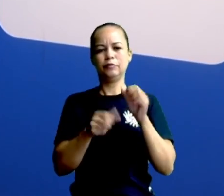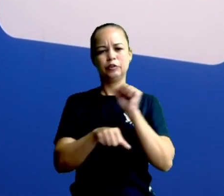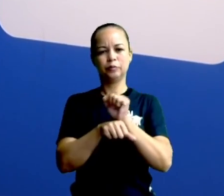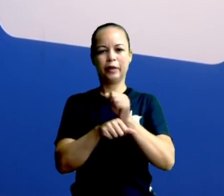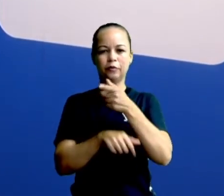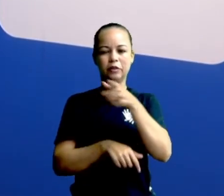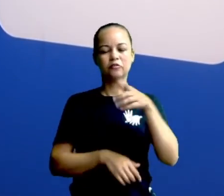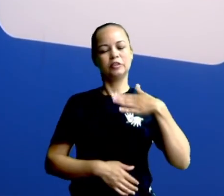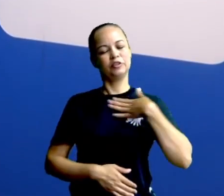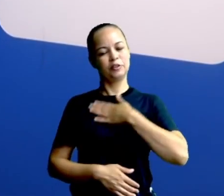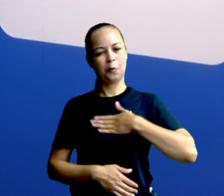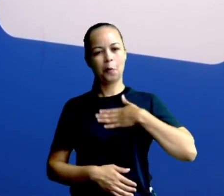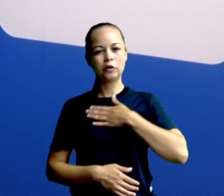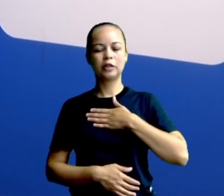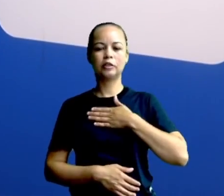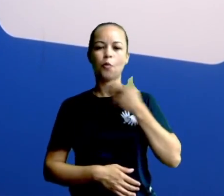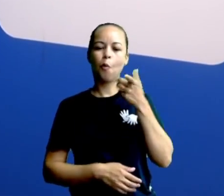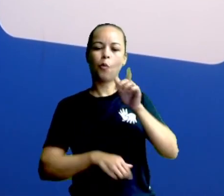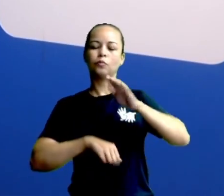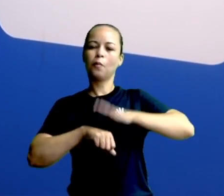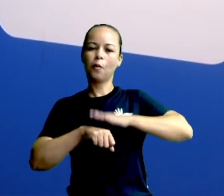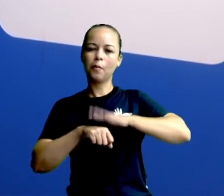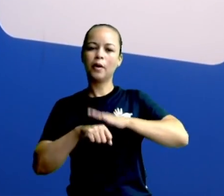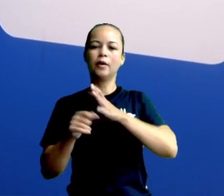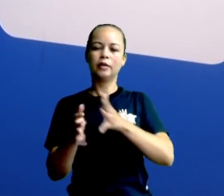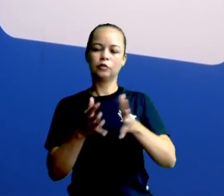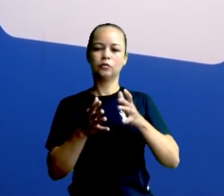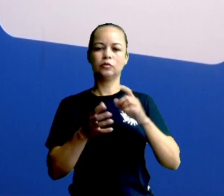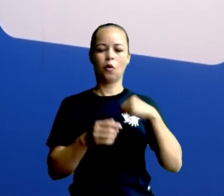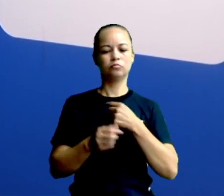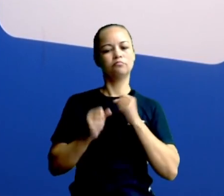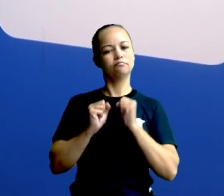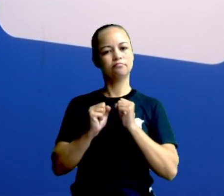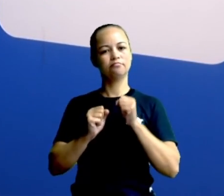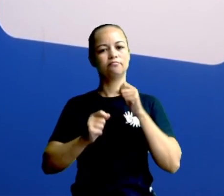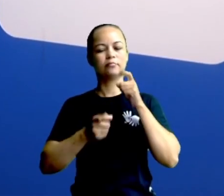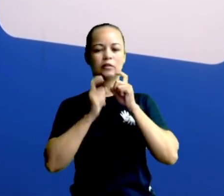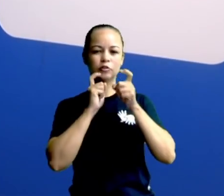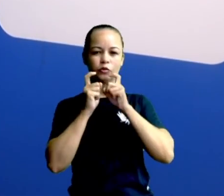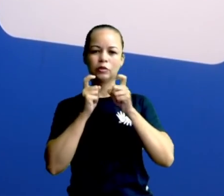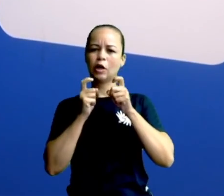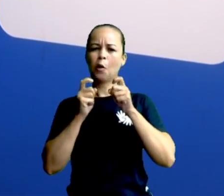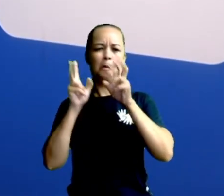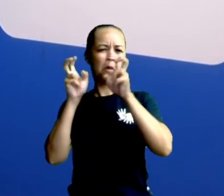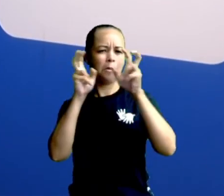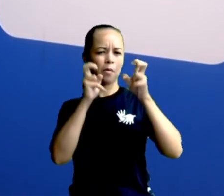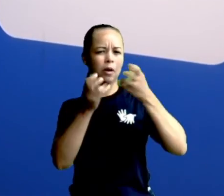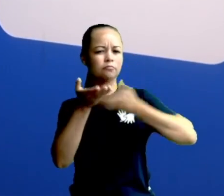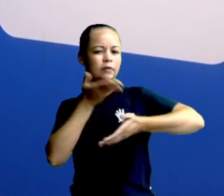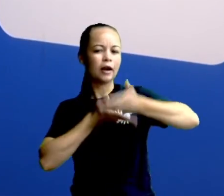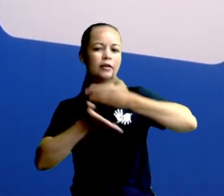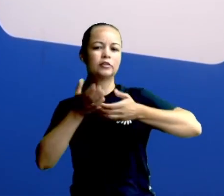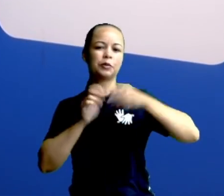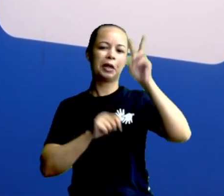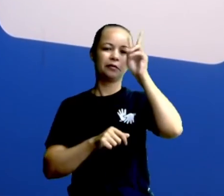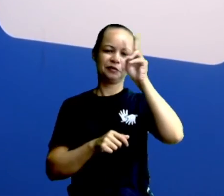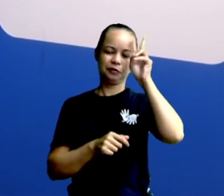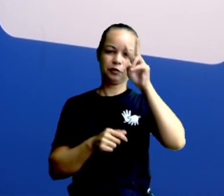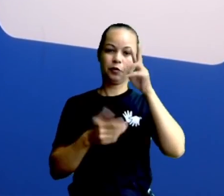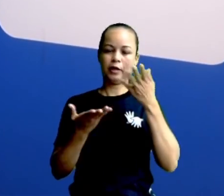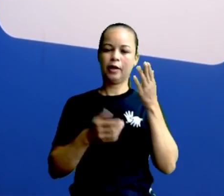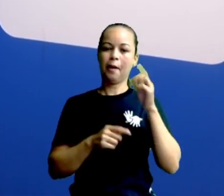que vocês tenham gostado. Num outro momento, a gente pode discutir qualquer assunto relacionado à história,